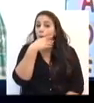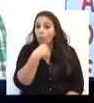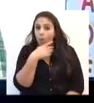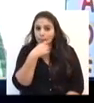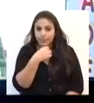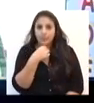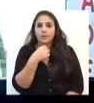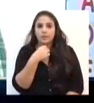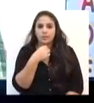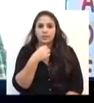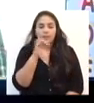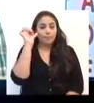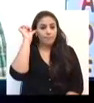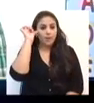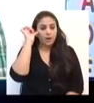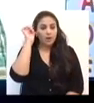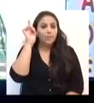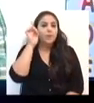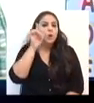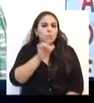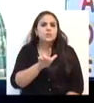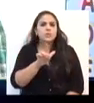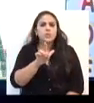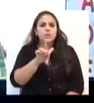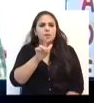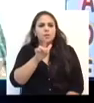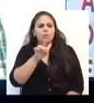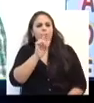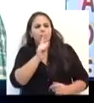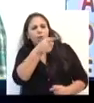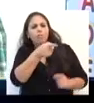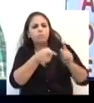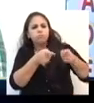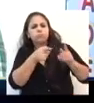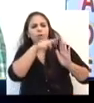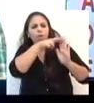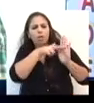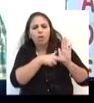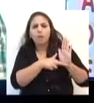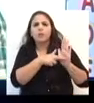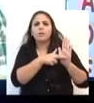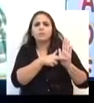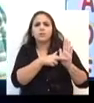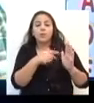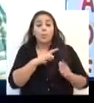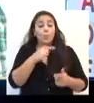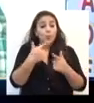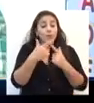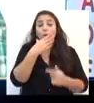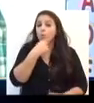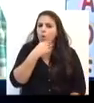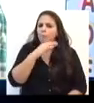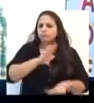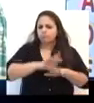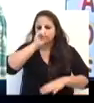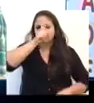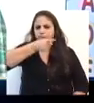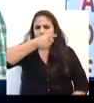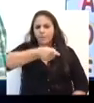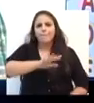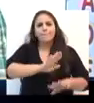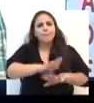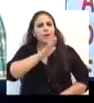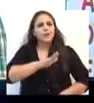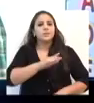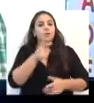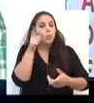homem para colocar ordem, impor disciplina, que aquele professor homem ele é mais autoritário e